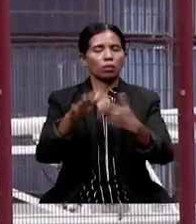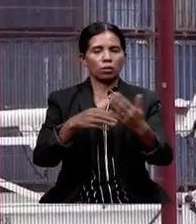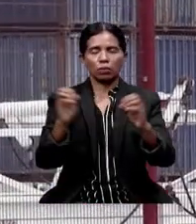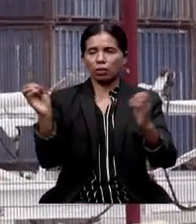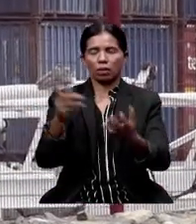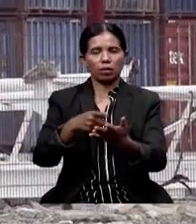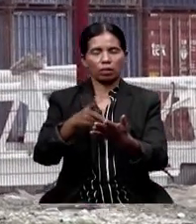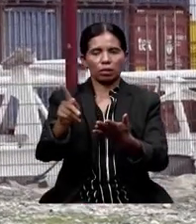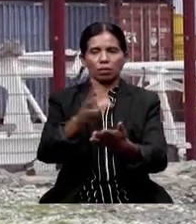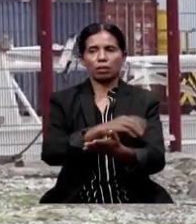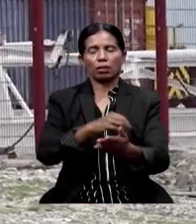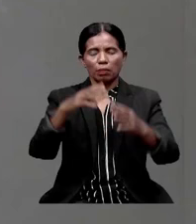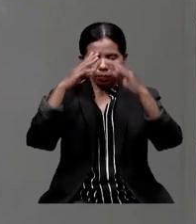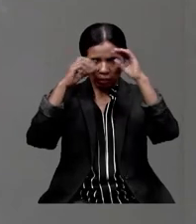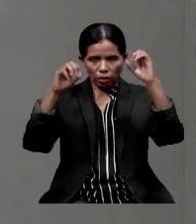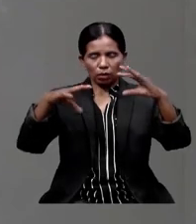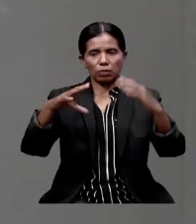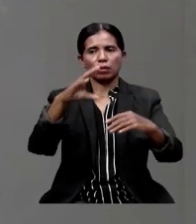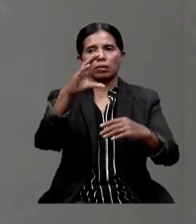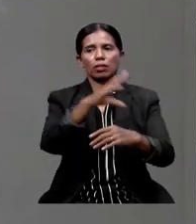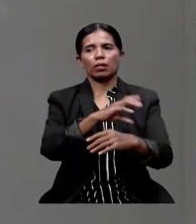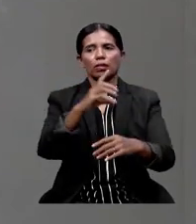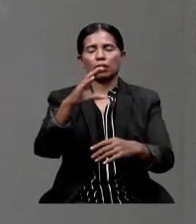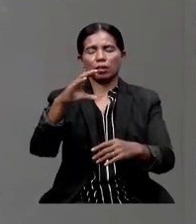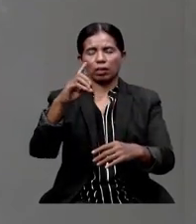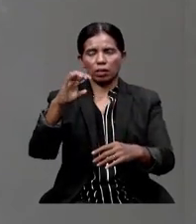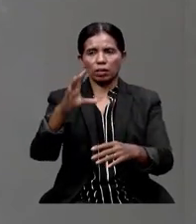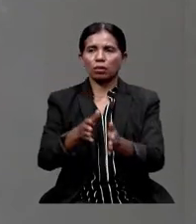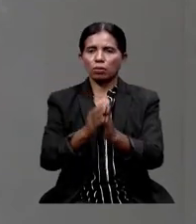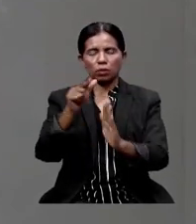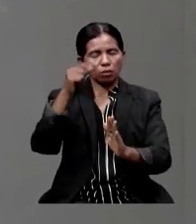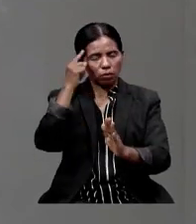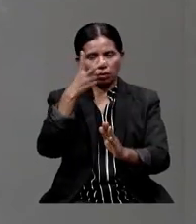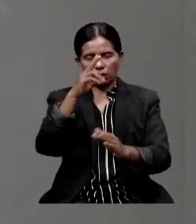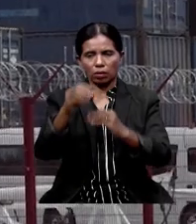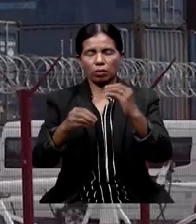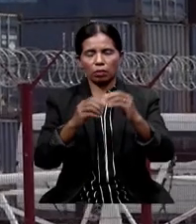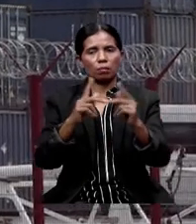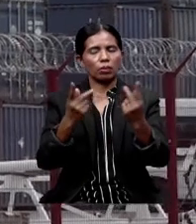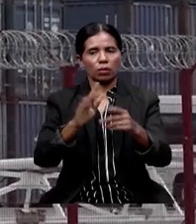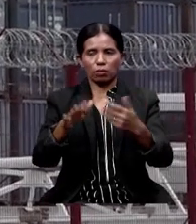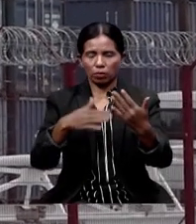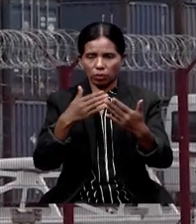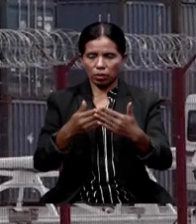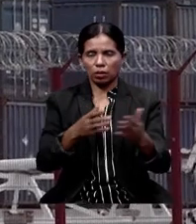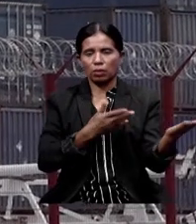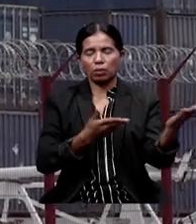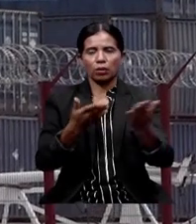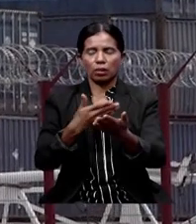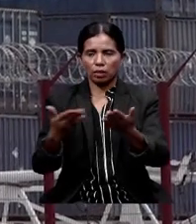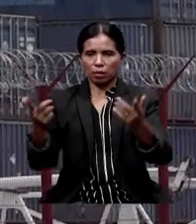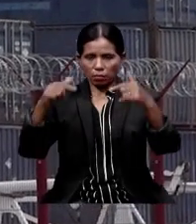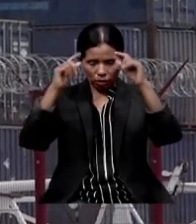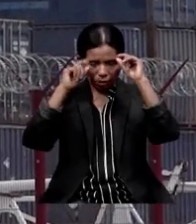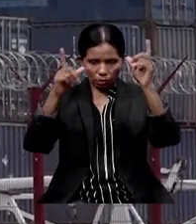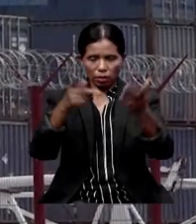taxa. Tamba ne presidente Comissão C, Serelizia dos Santos, russi governo, atuare questão ne, nune empresa hotu nebe importa sasan mai Timor-Leste